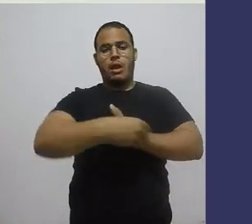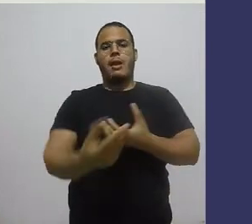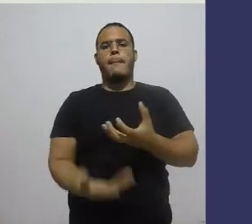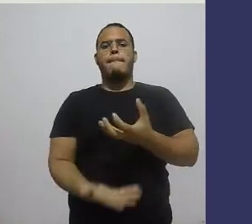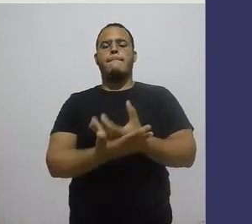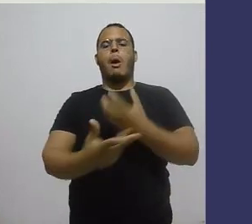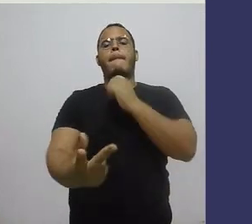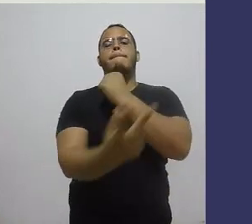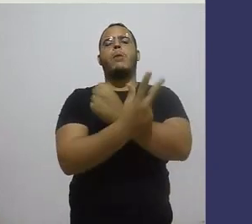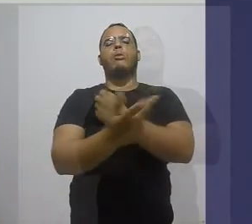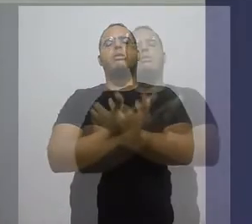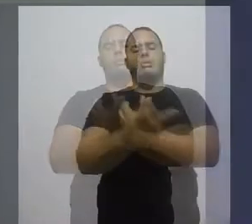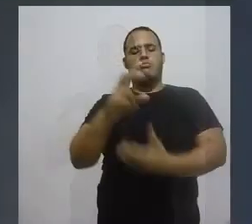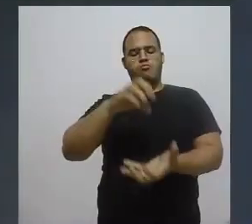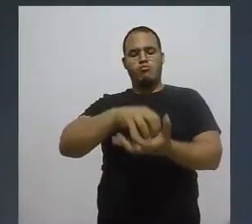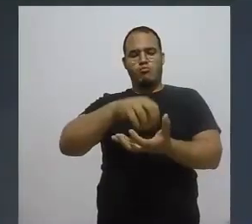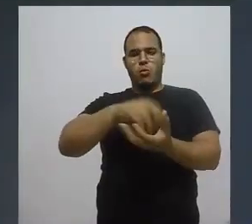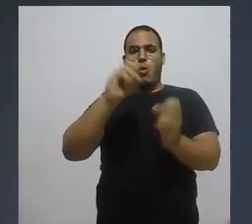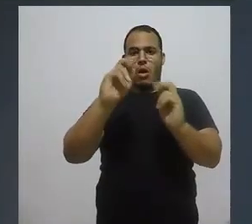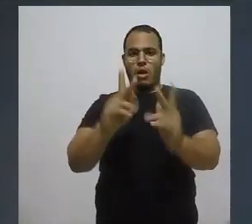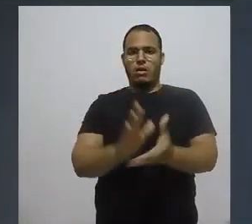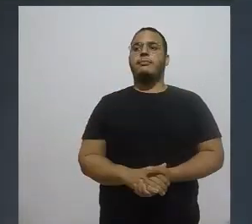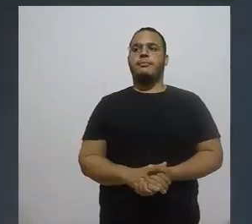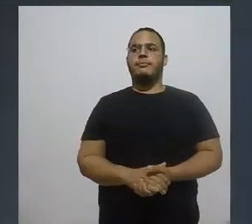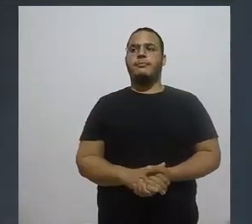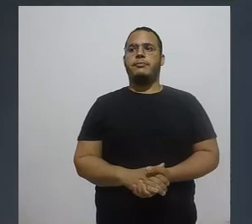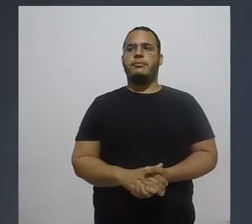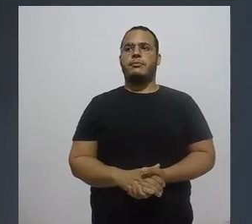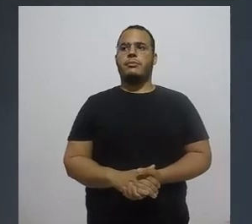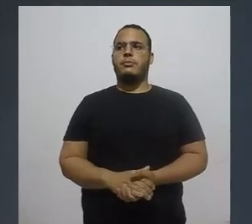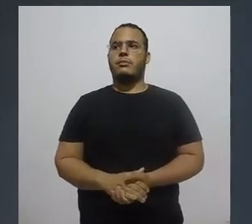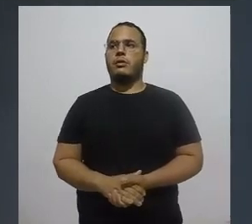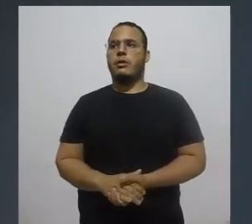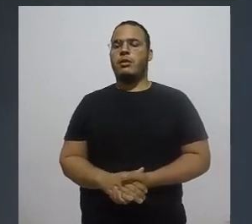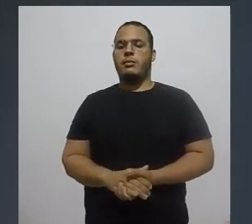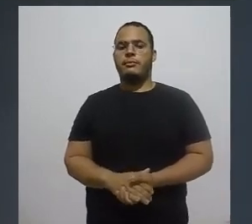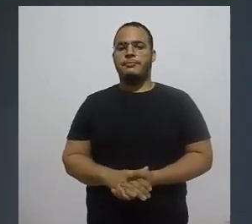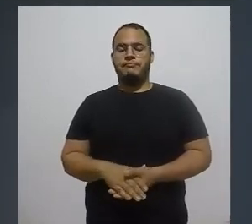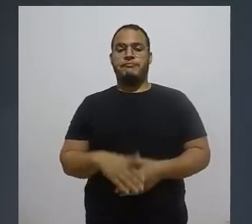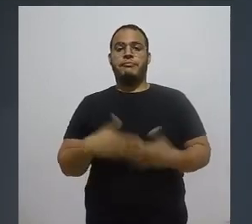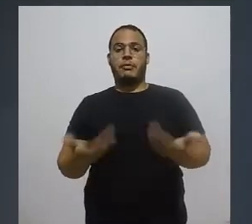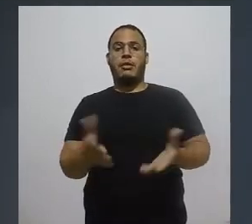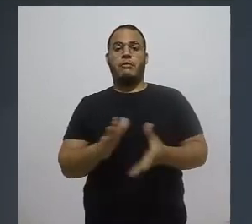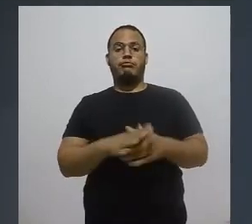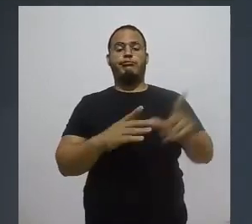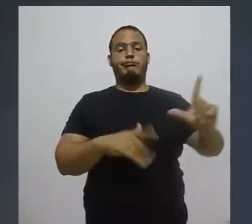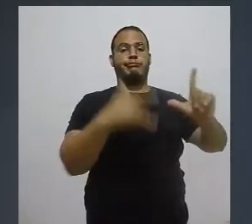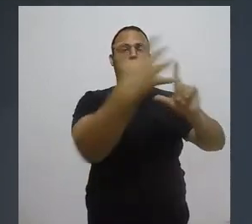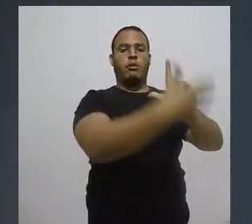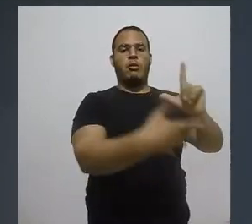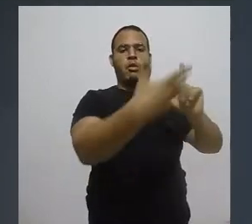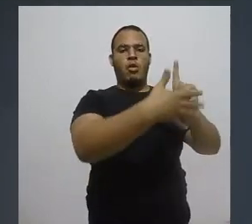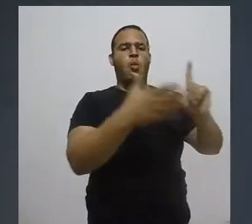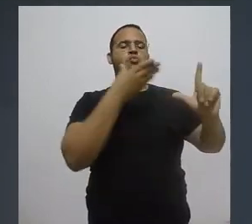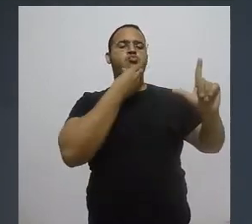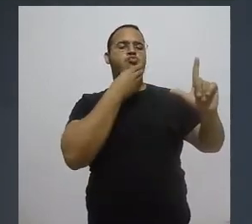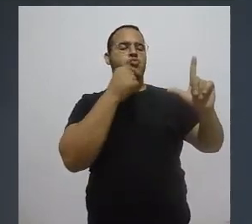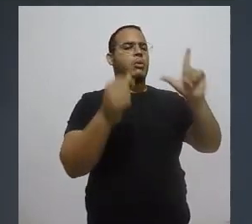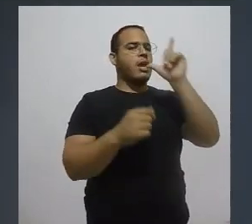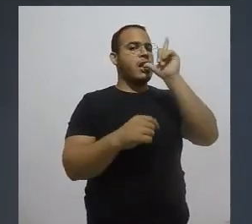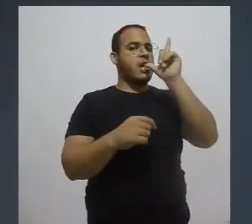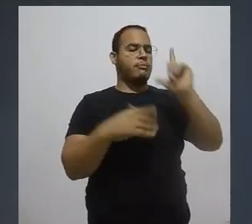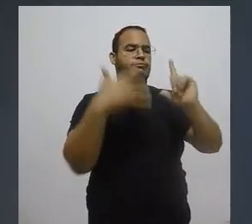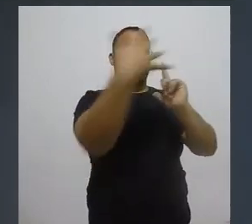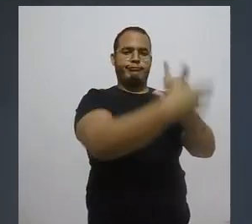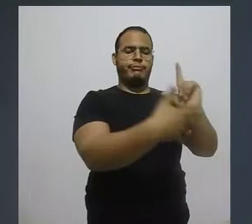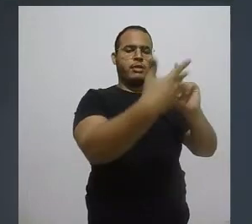saco escrotal, ok? Aqui a gente tem os órgãos internos. Quais são esses órgãos internos? A